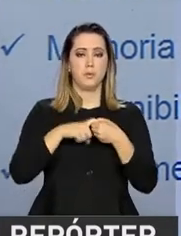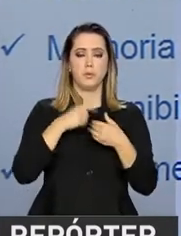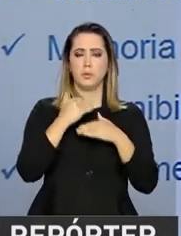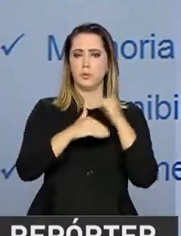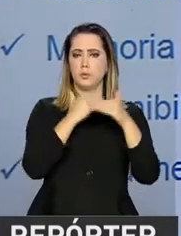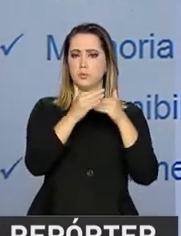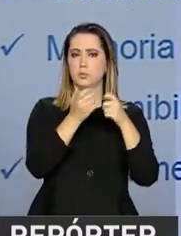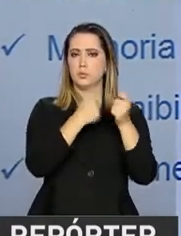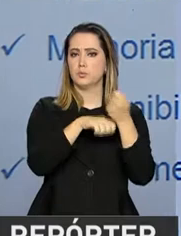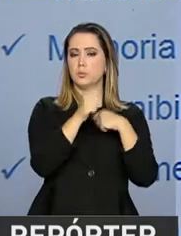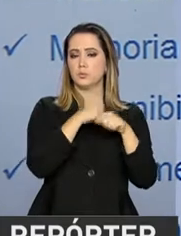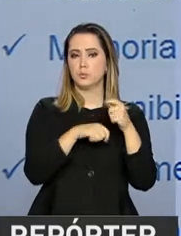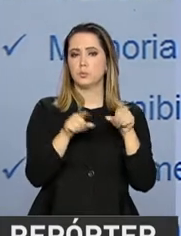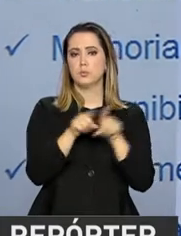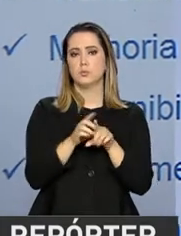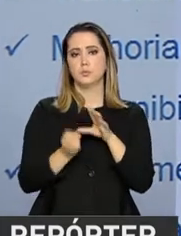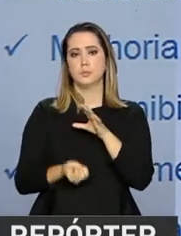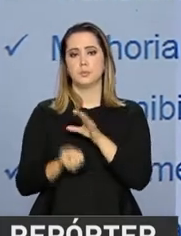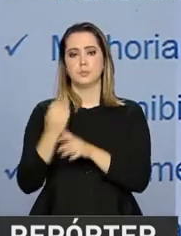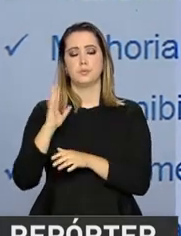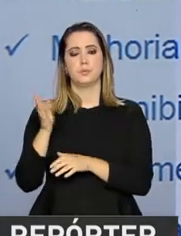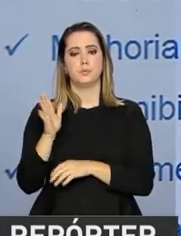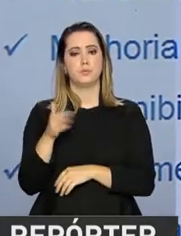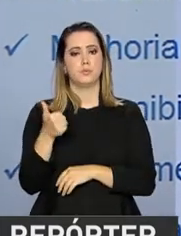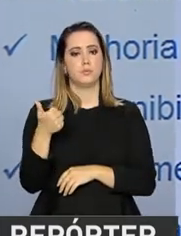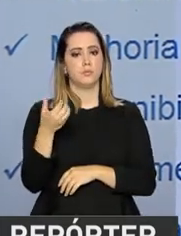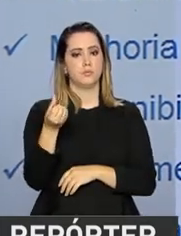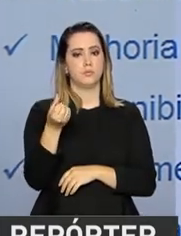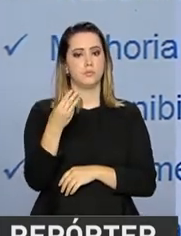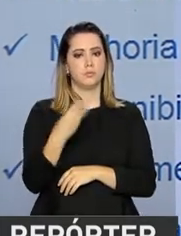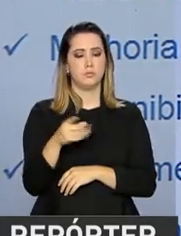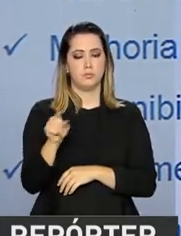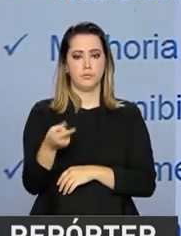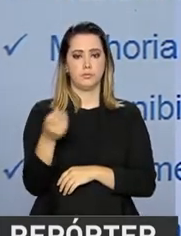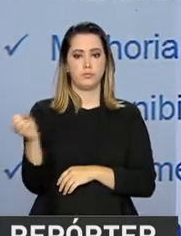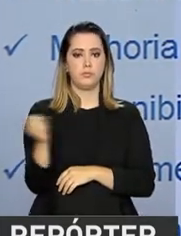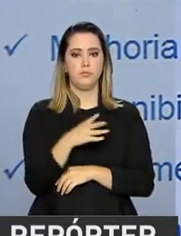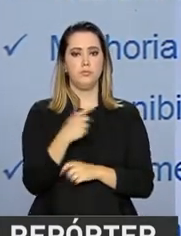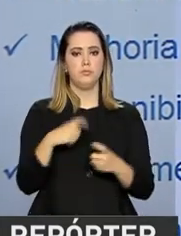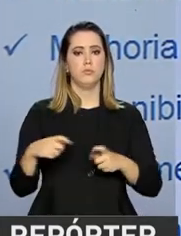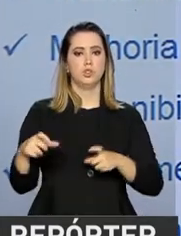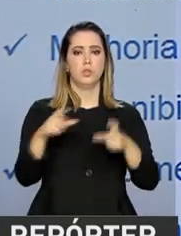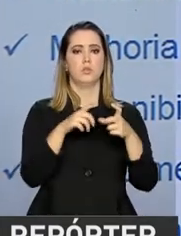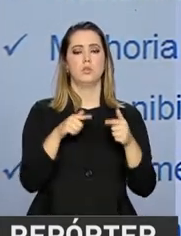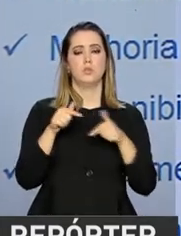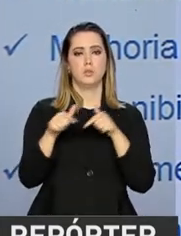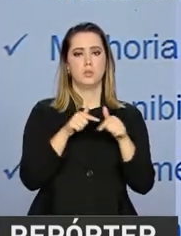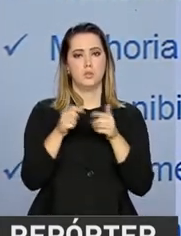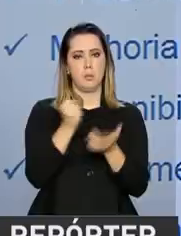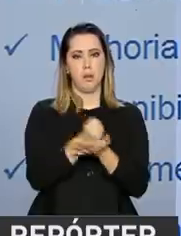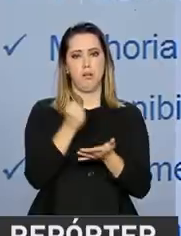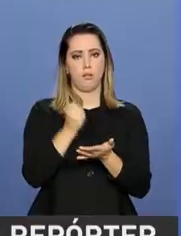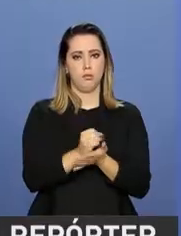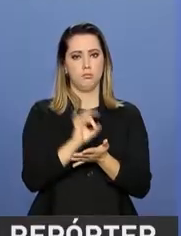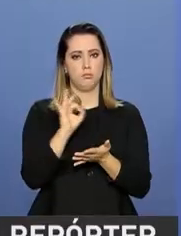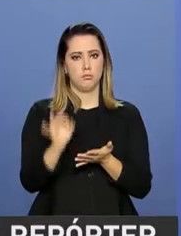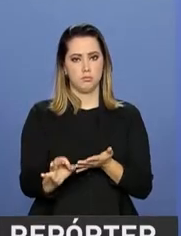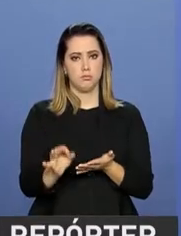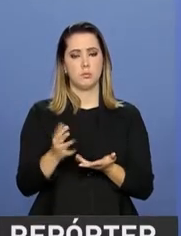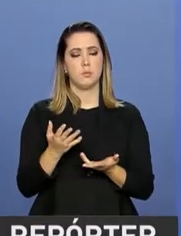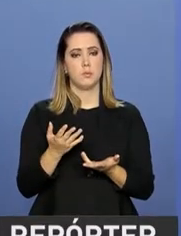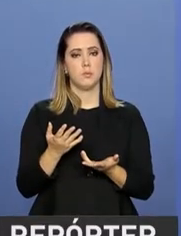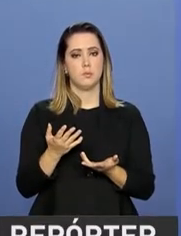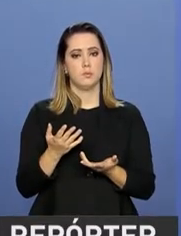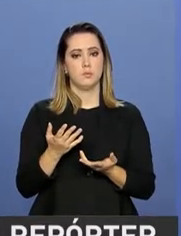com a criação já de 163 mil novos postos formais de trabalho a